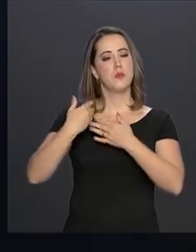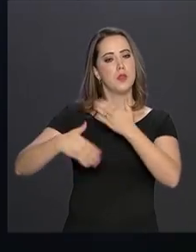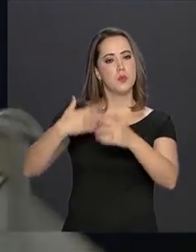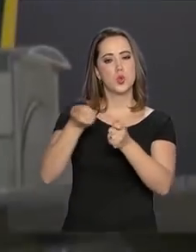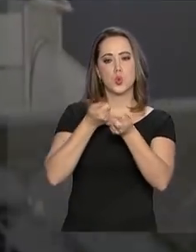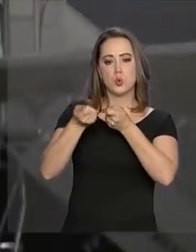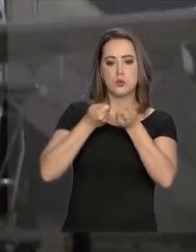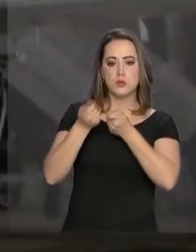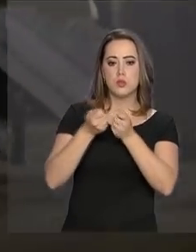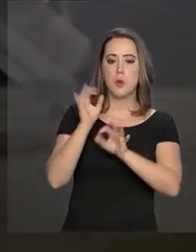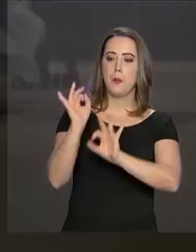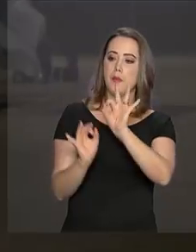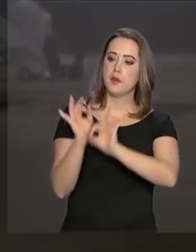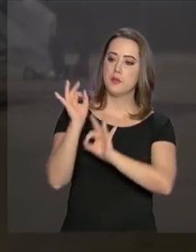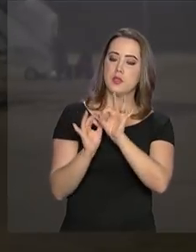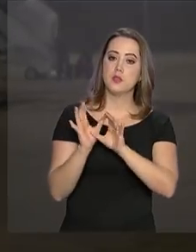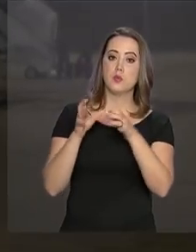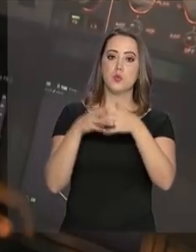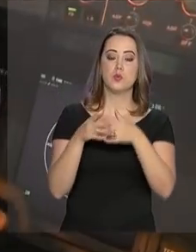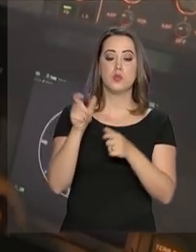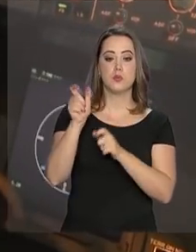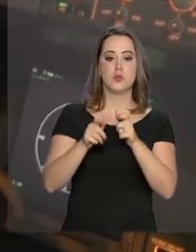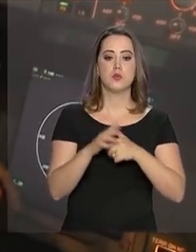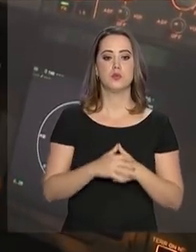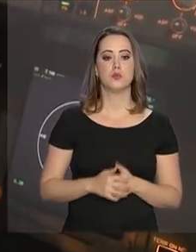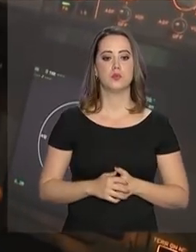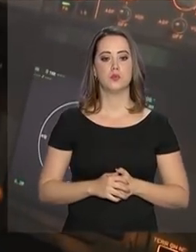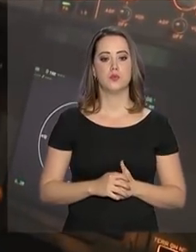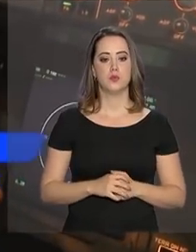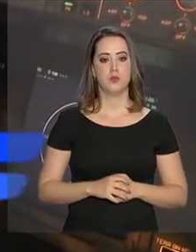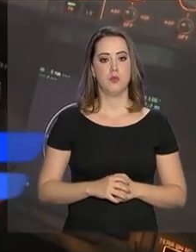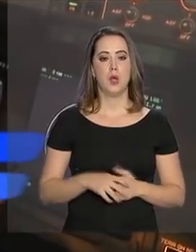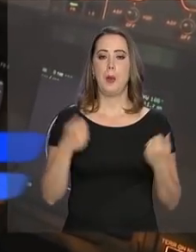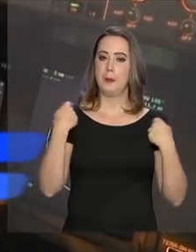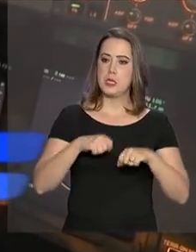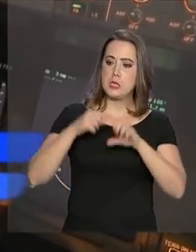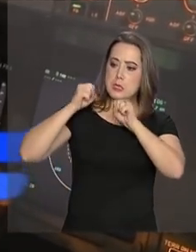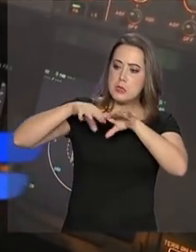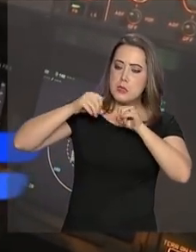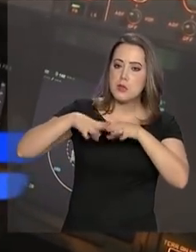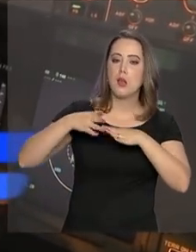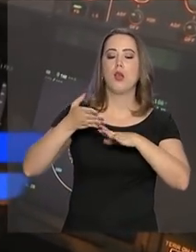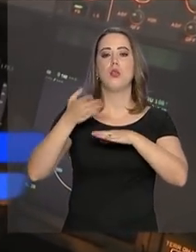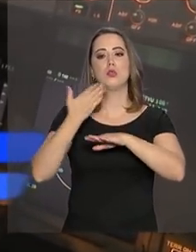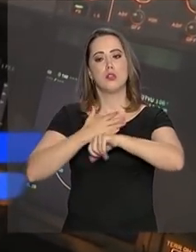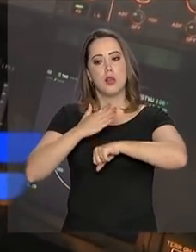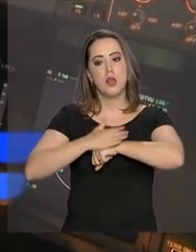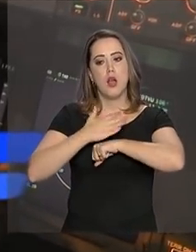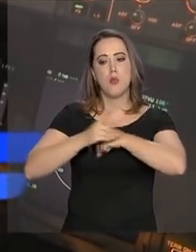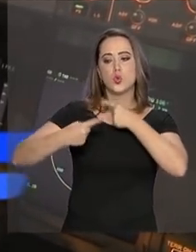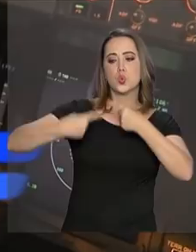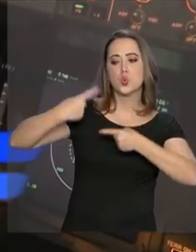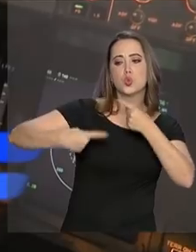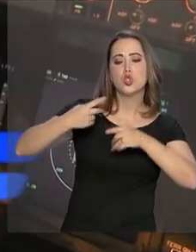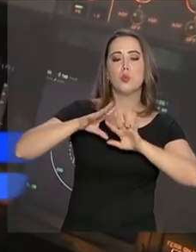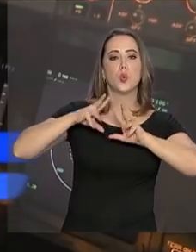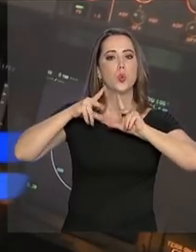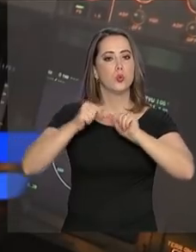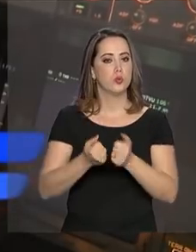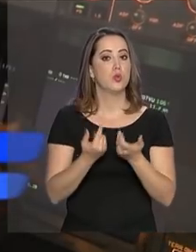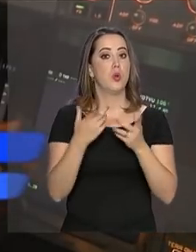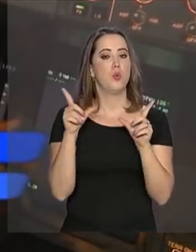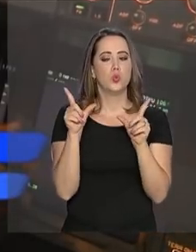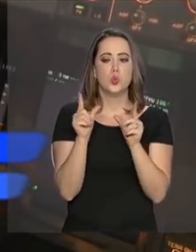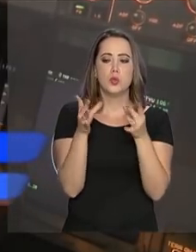processo rigoroso de preparação da tripulação. Bem, é feito um grande briefing, onde nós debatemos, discutimos, analisamos de uma